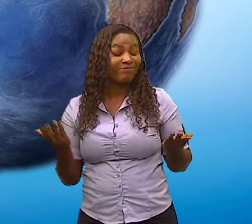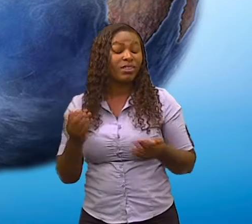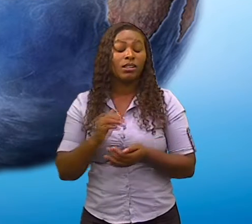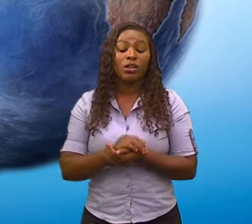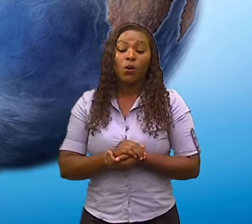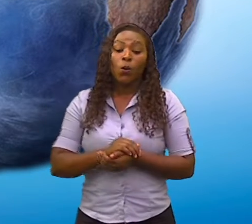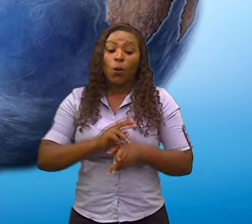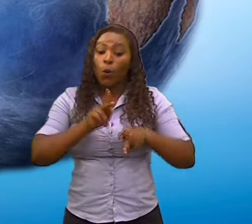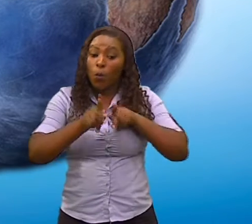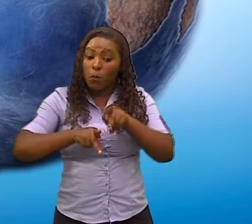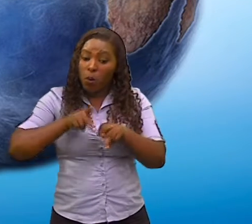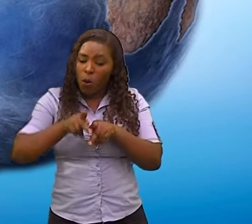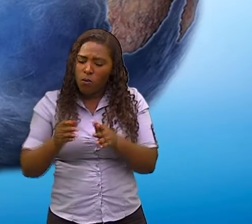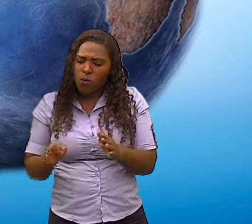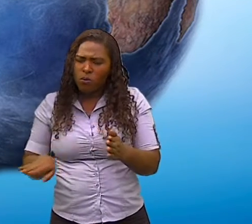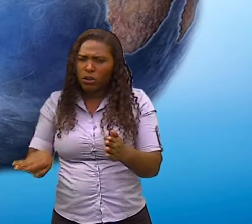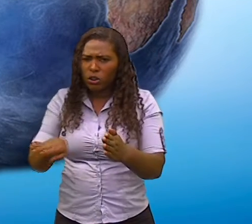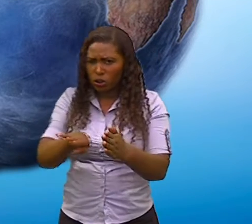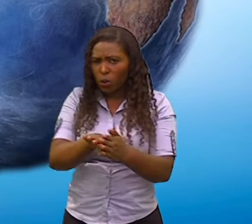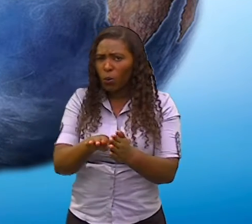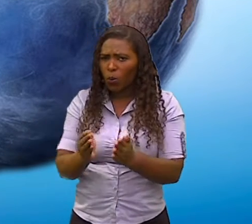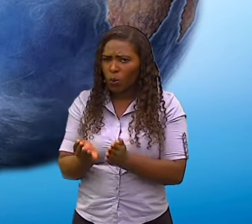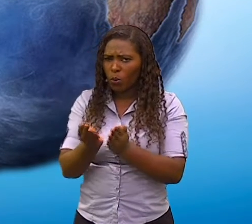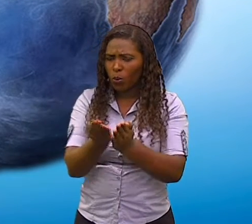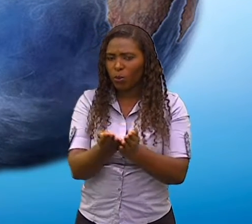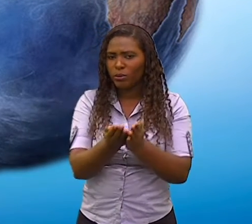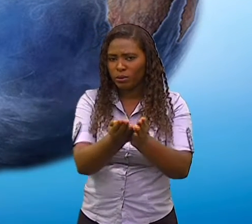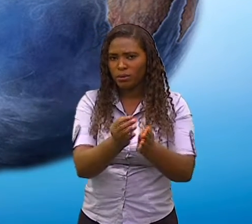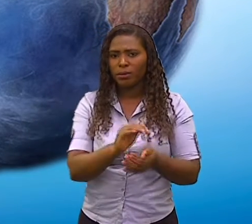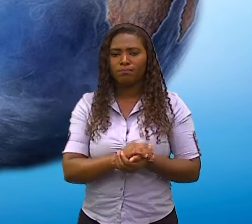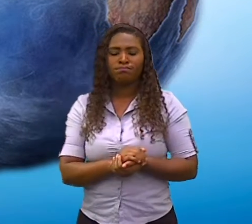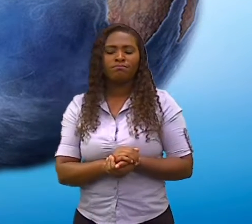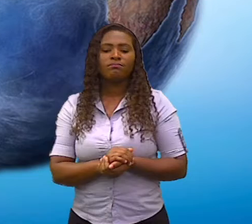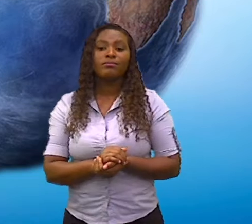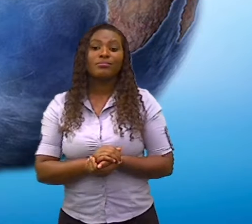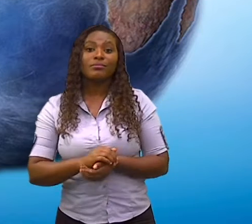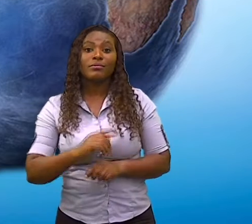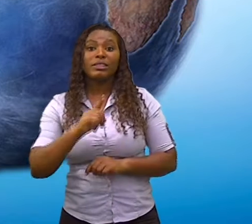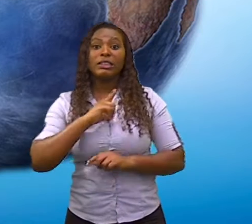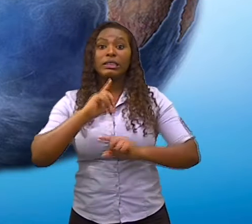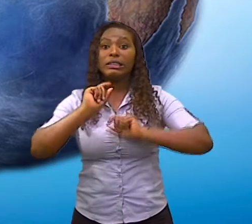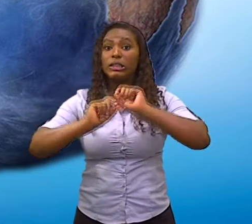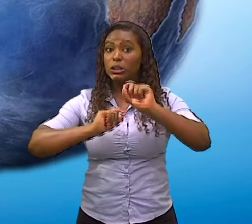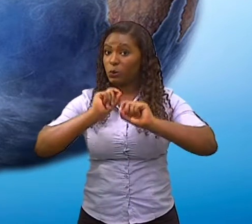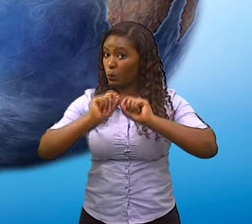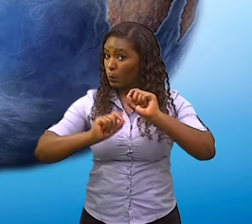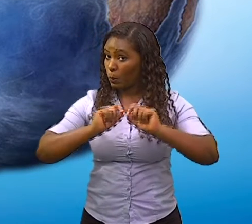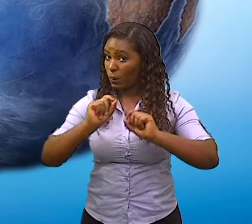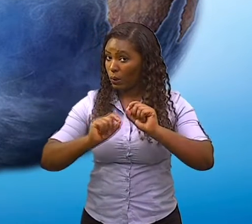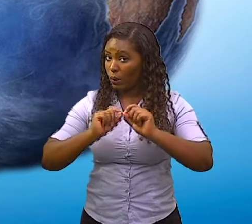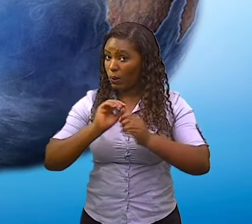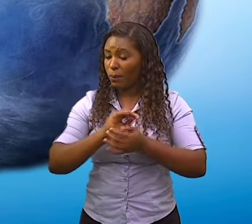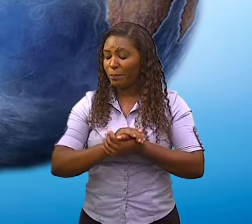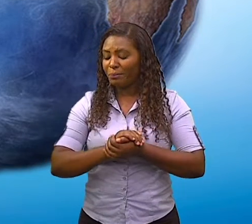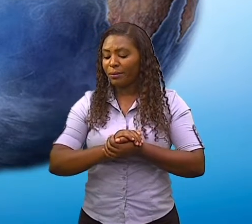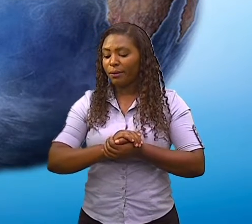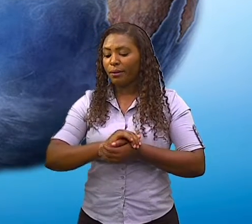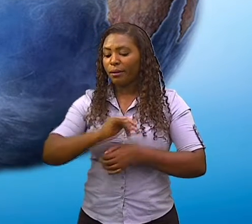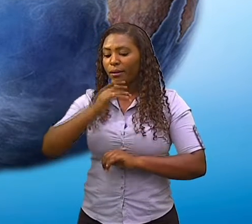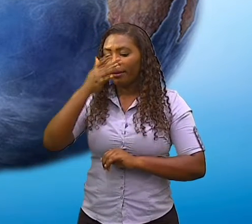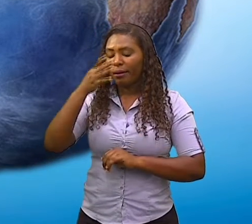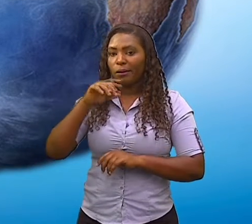obrigatoriamente, além, é claro, da mão de obra, o capitão tinha ali naquele meio, sempre tinha